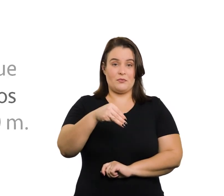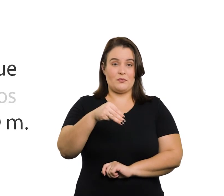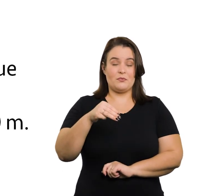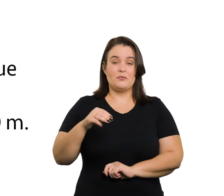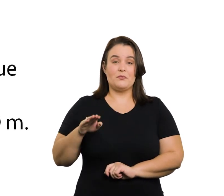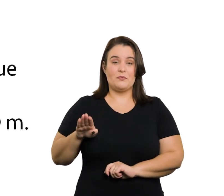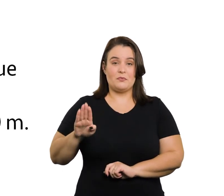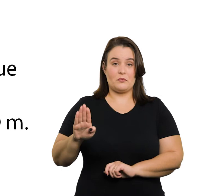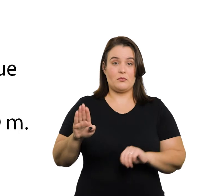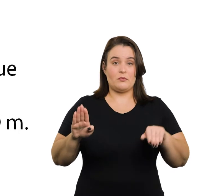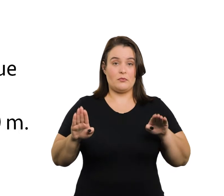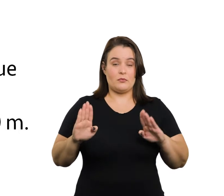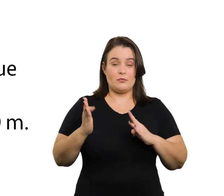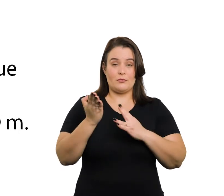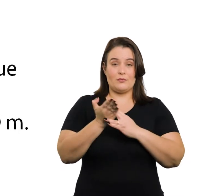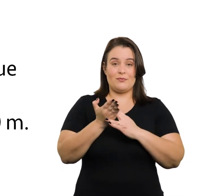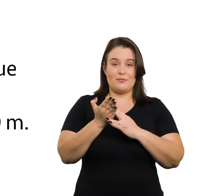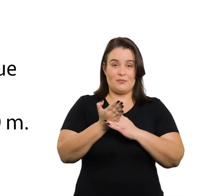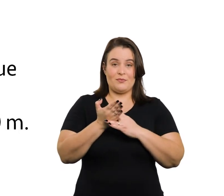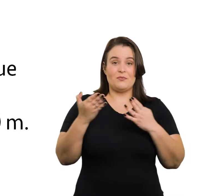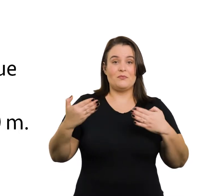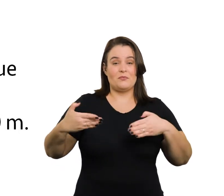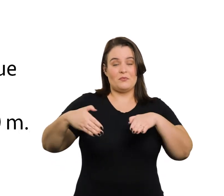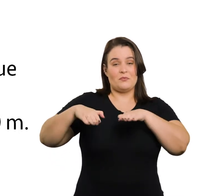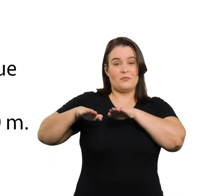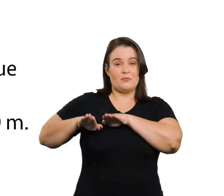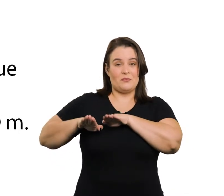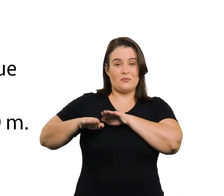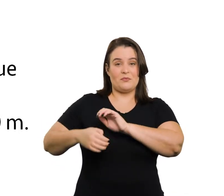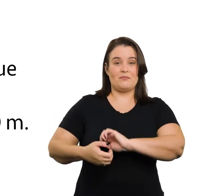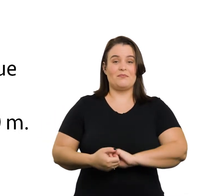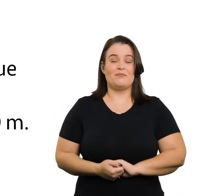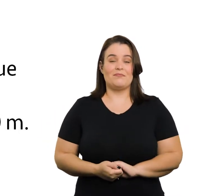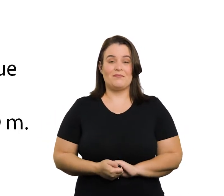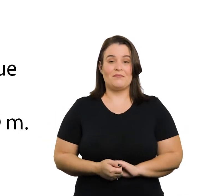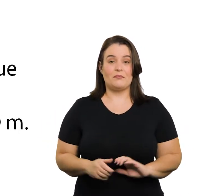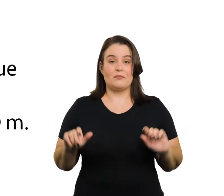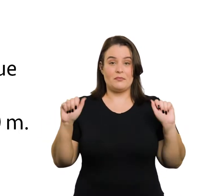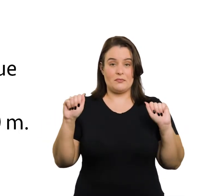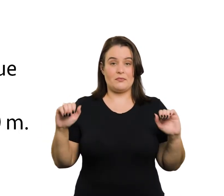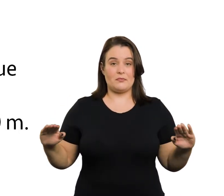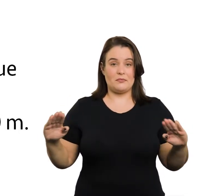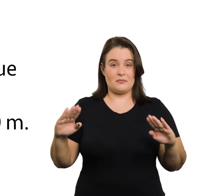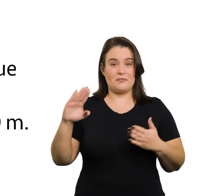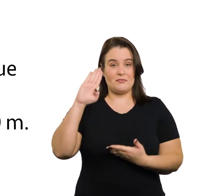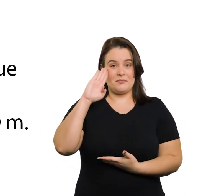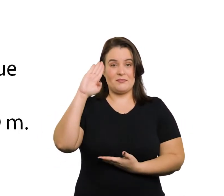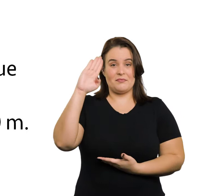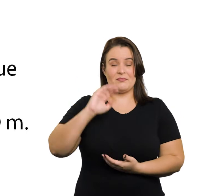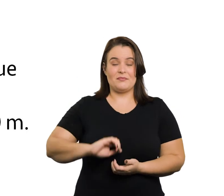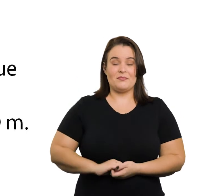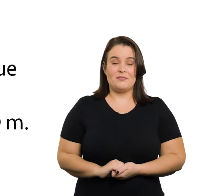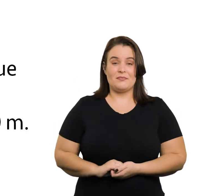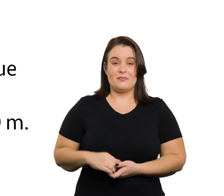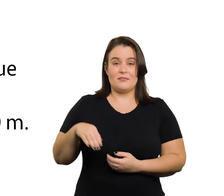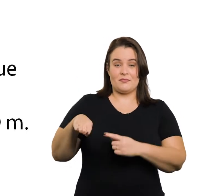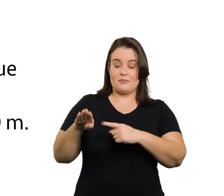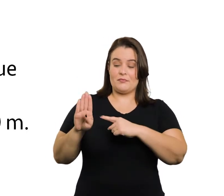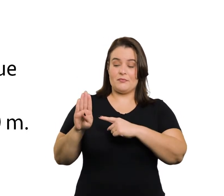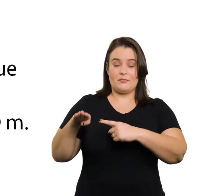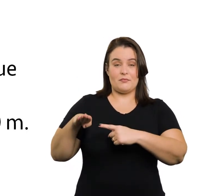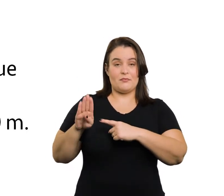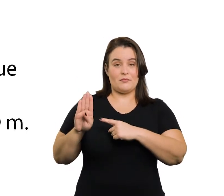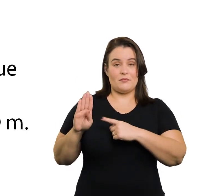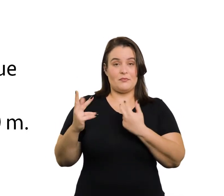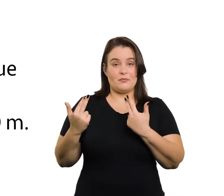metros e rampas intermediárias de acomodação. A. Rampa principal. Inclinação igual